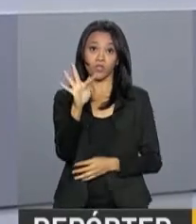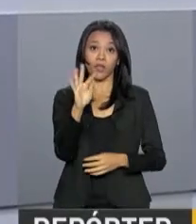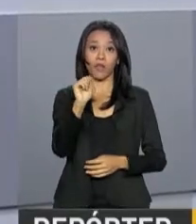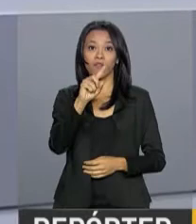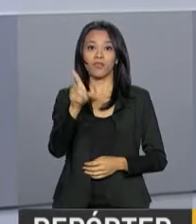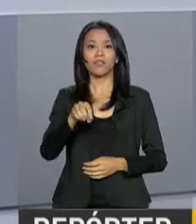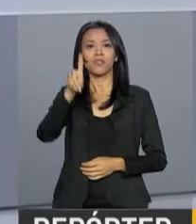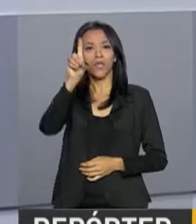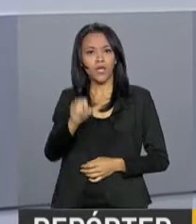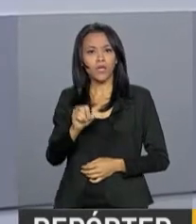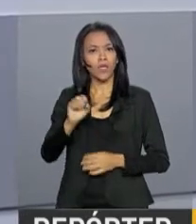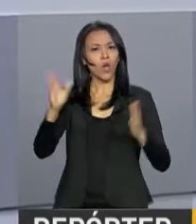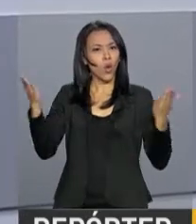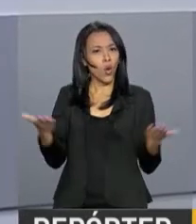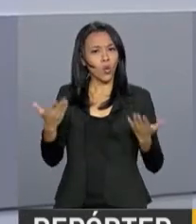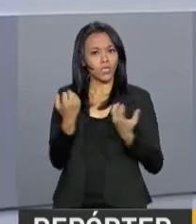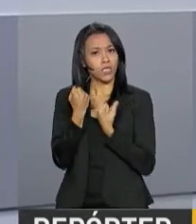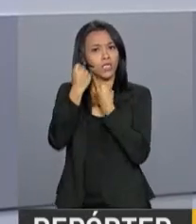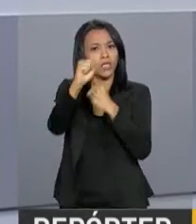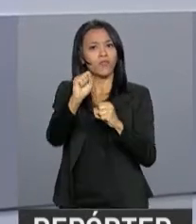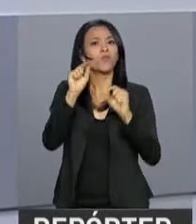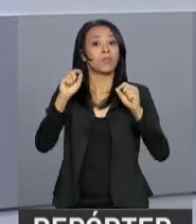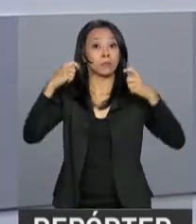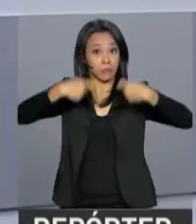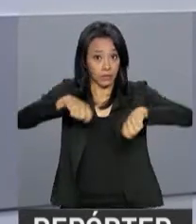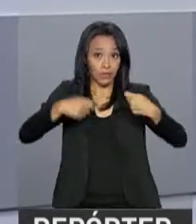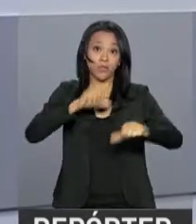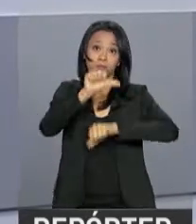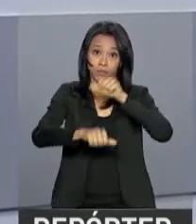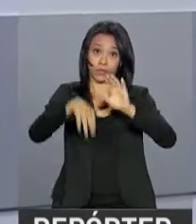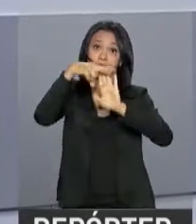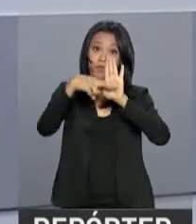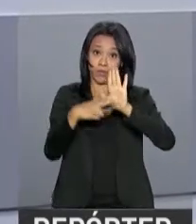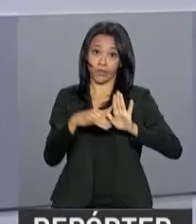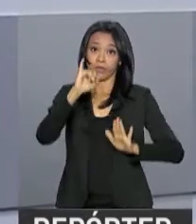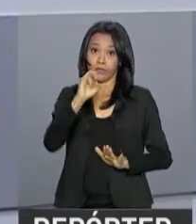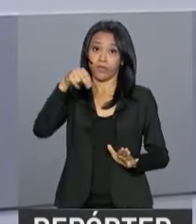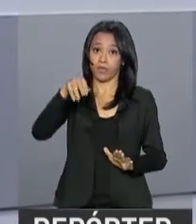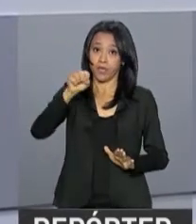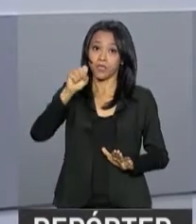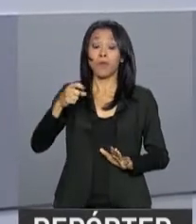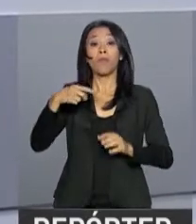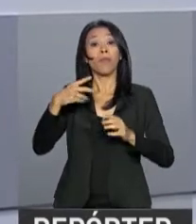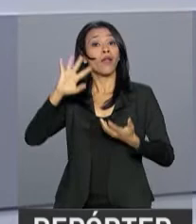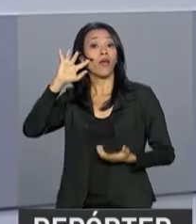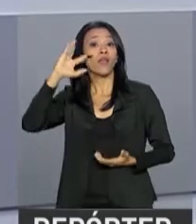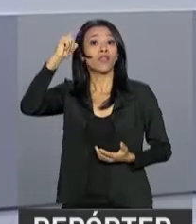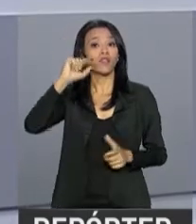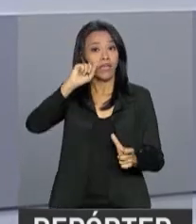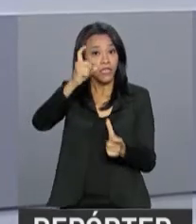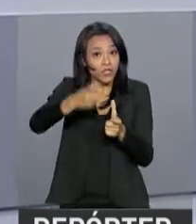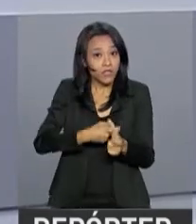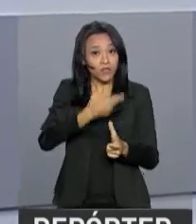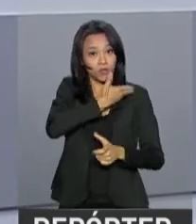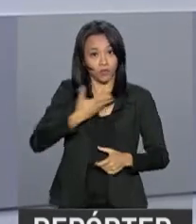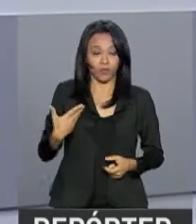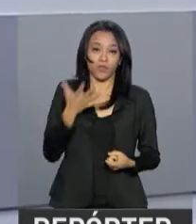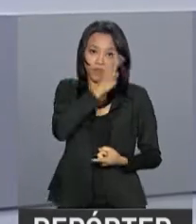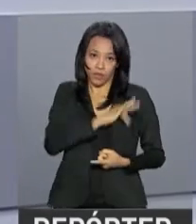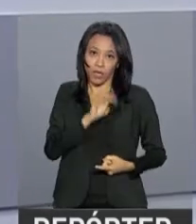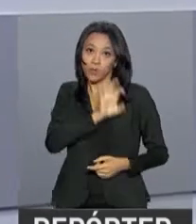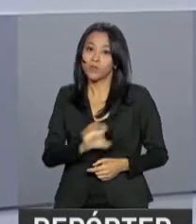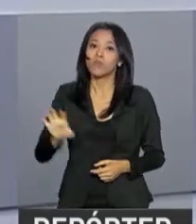guardiã defendeu hoje a necessidade de uma reforma da previdência para solucionar o endividamento da união dos estados e